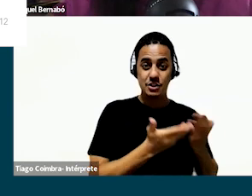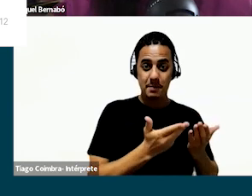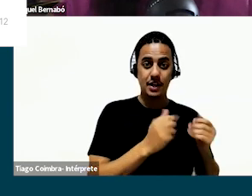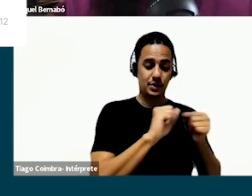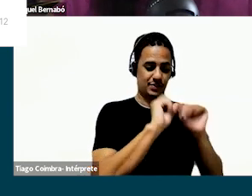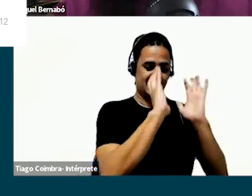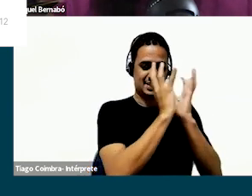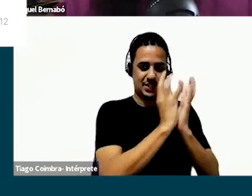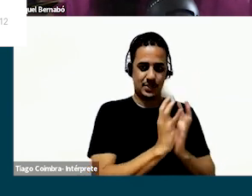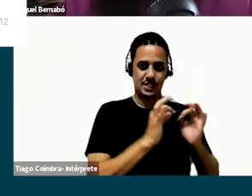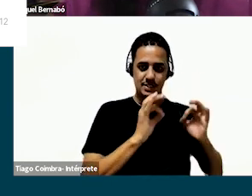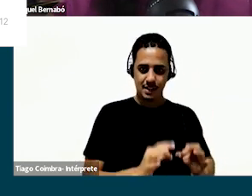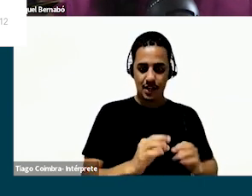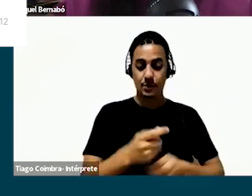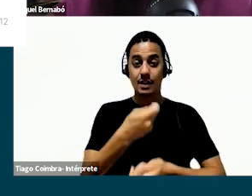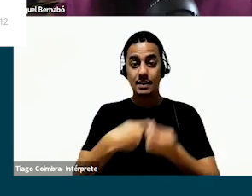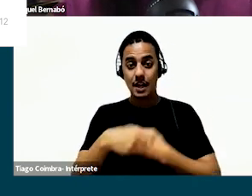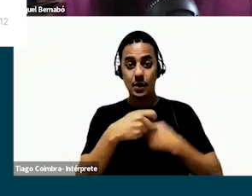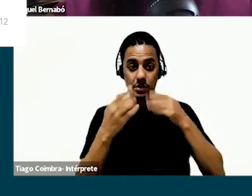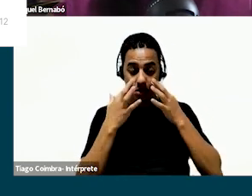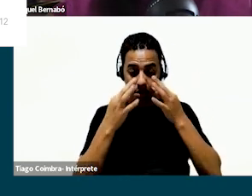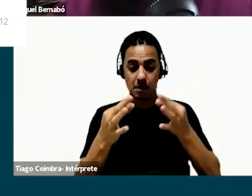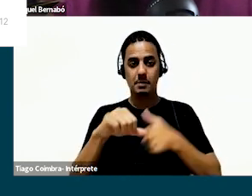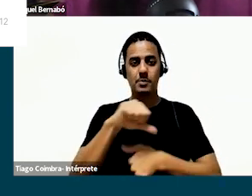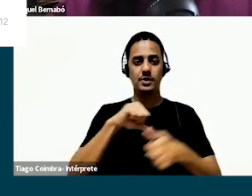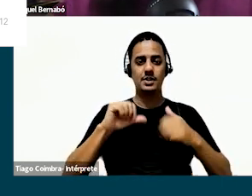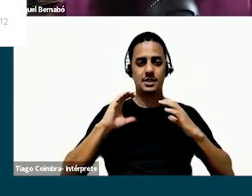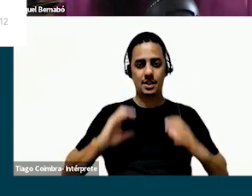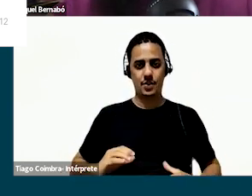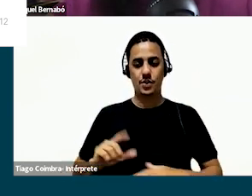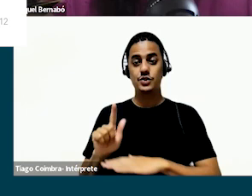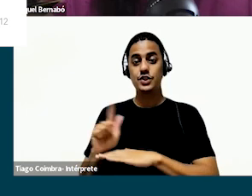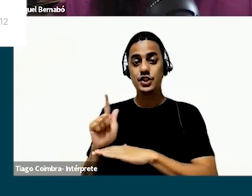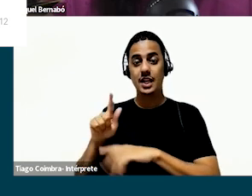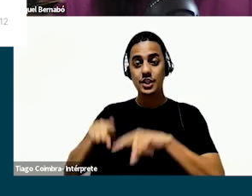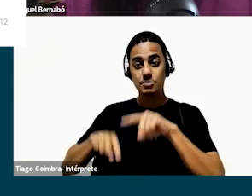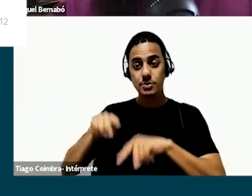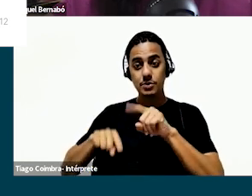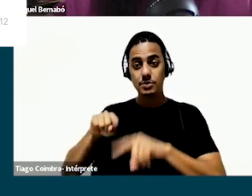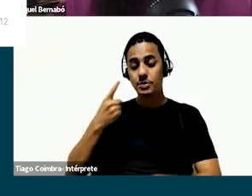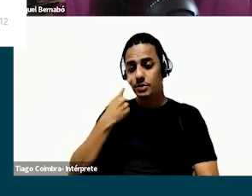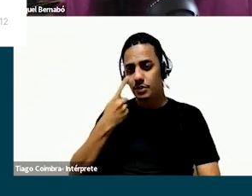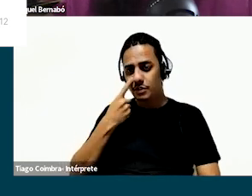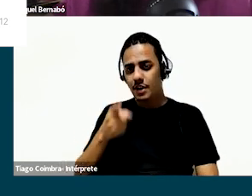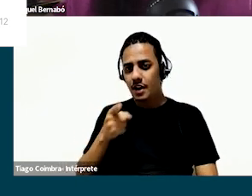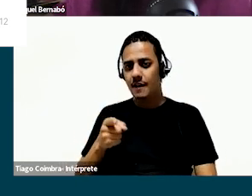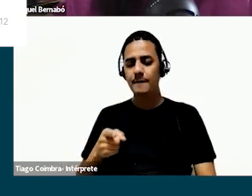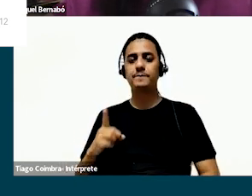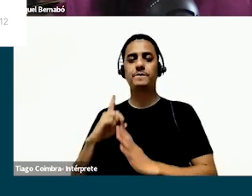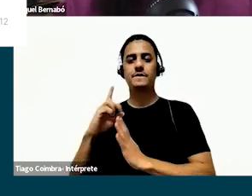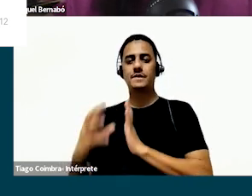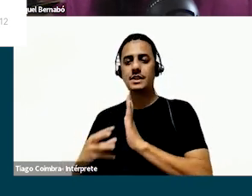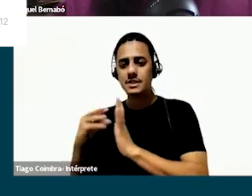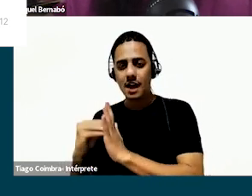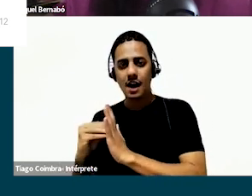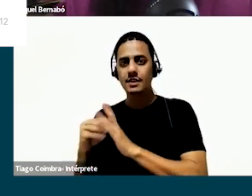time de atendimento categorizou as reclamações corretamente, as pessoas de negócio estavam atentas à mudança de comportamento, as gerentes de produto estavam priorizando